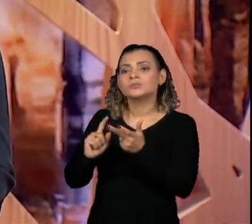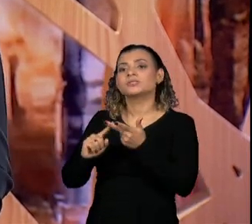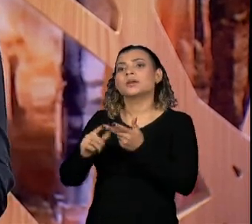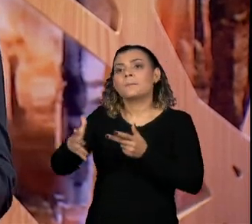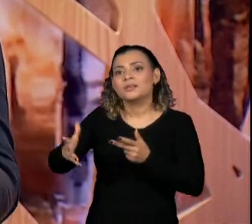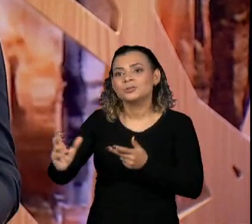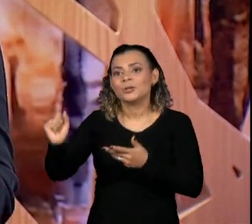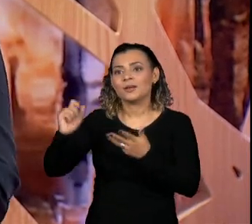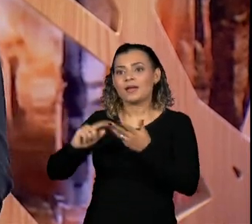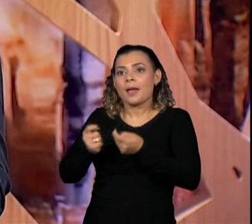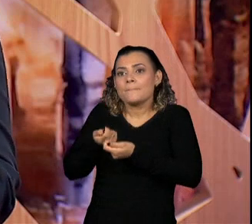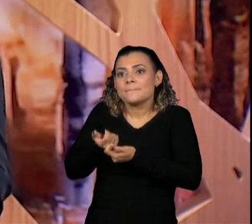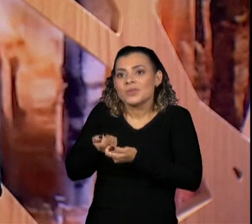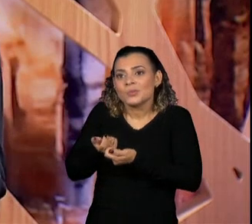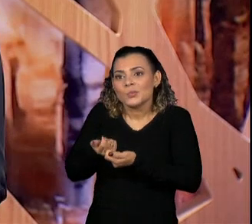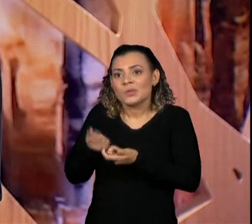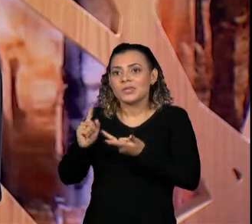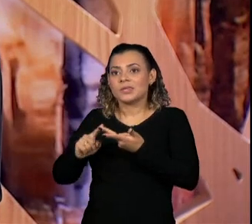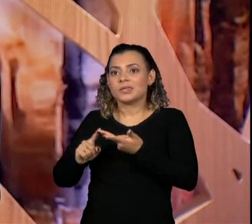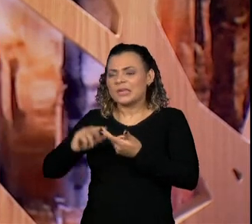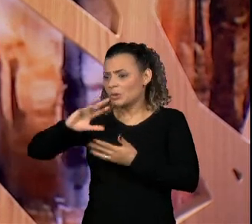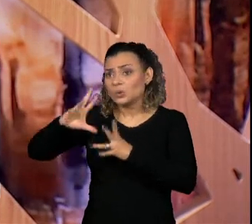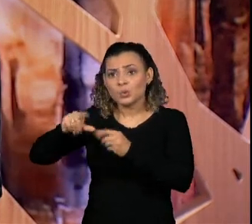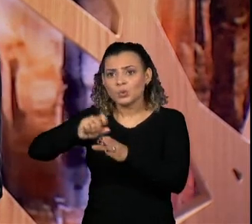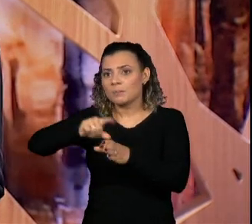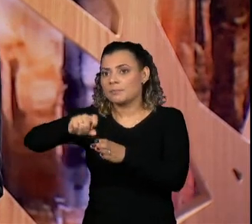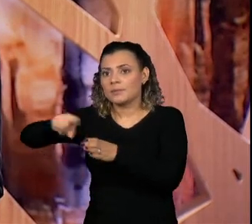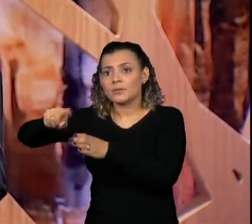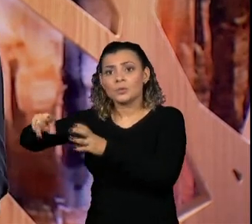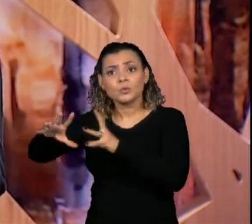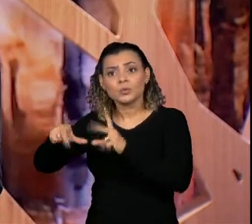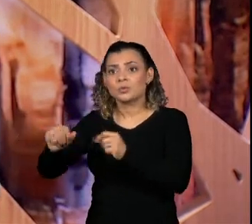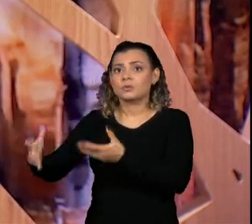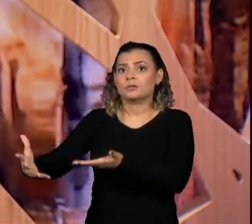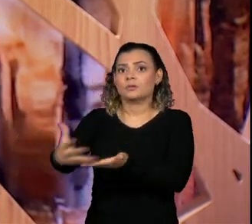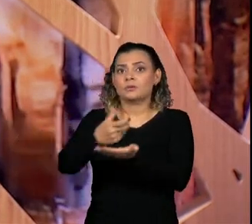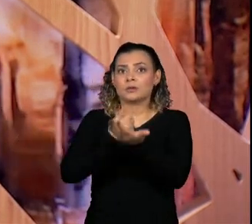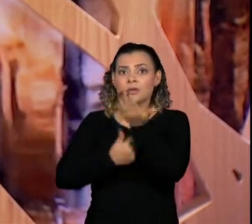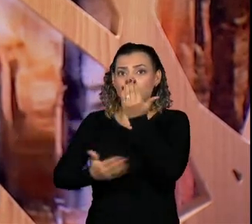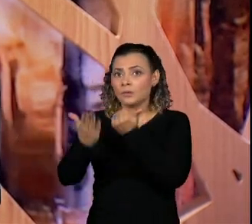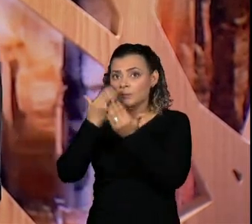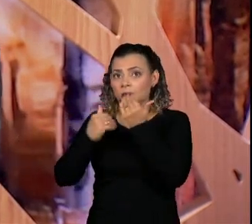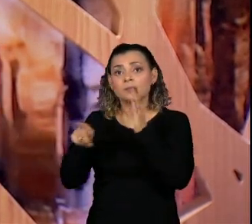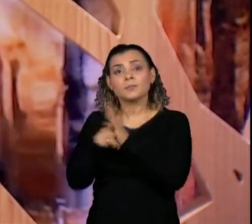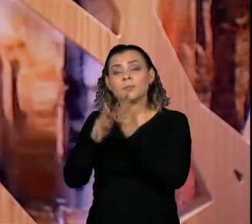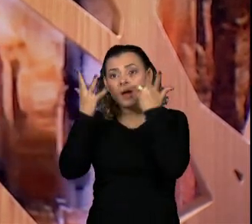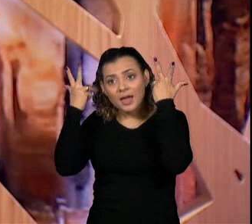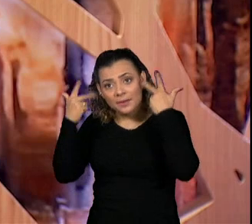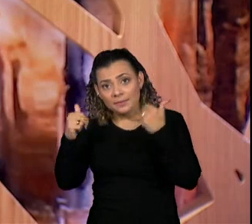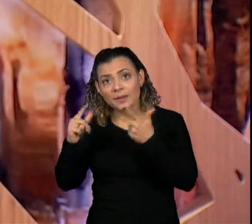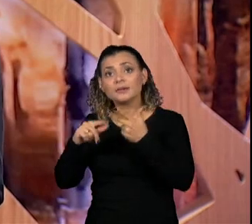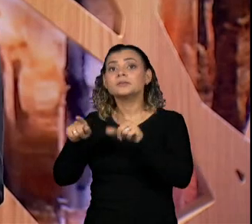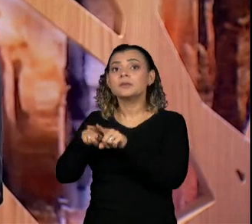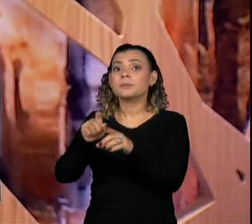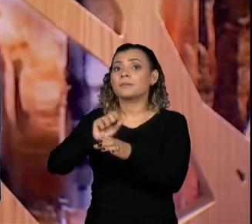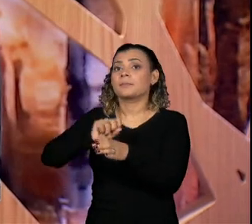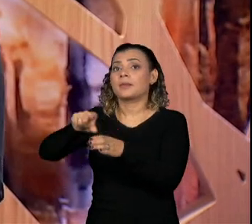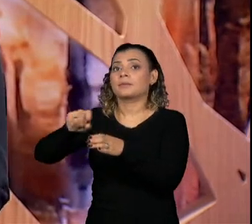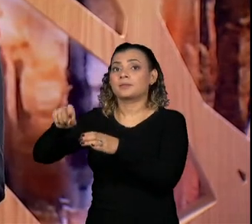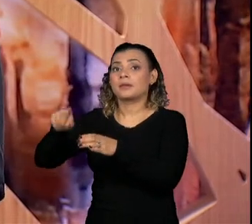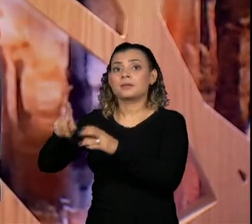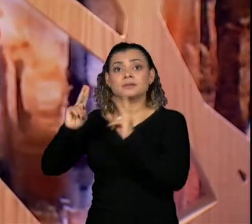amendoins, hortaliças, tudo a gente plantava. A gente se alimentava dos animais que criava e do que plantava. Então, a gente